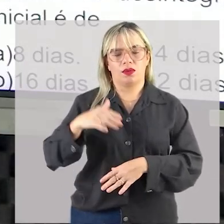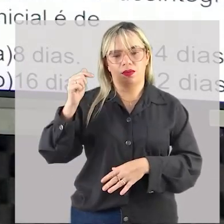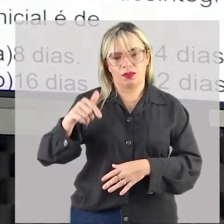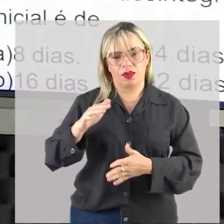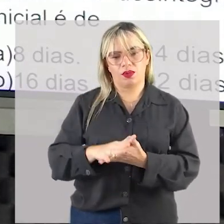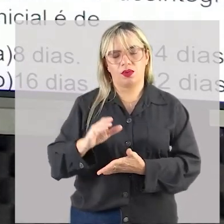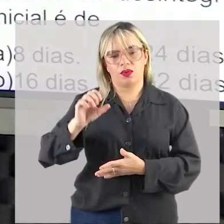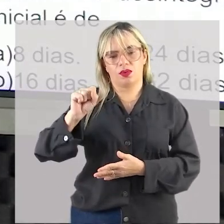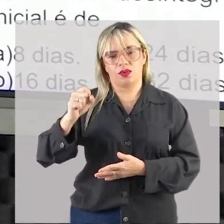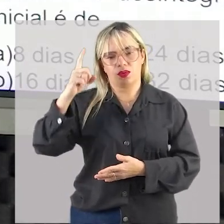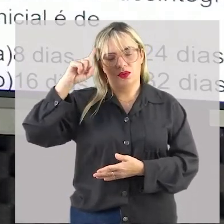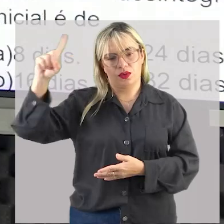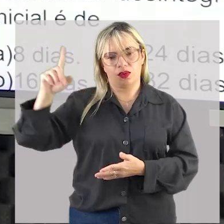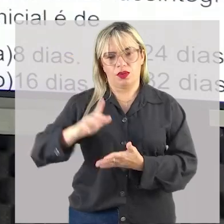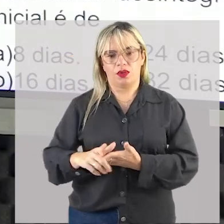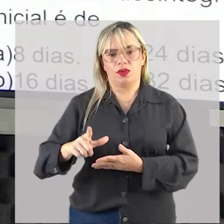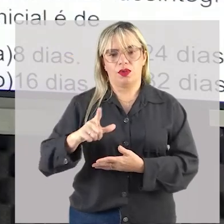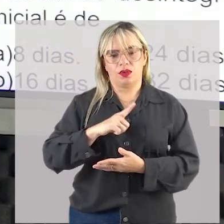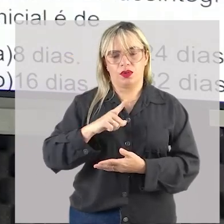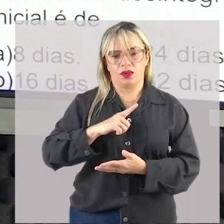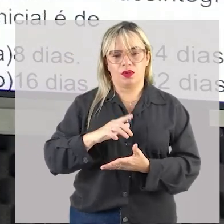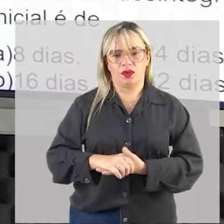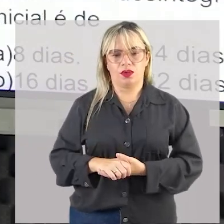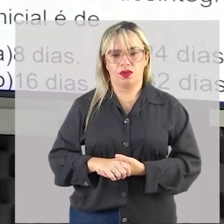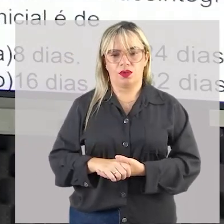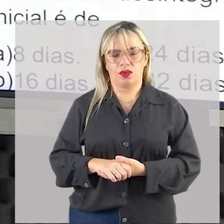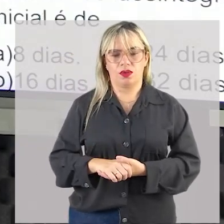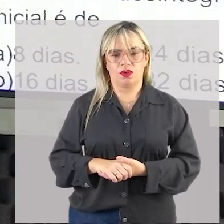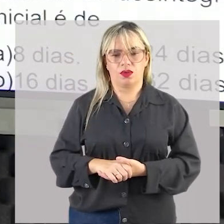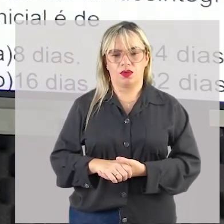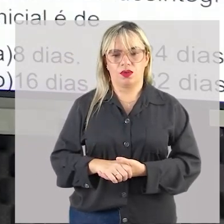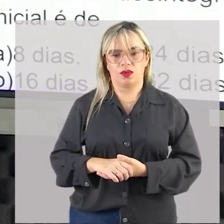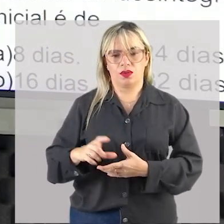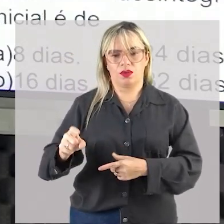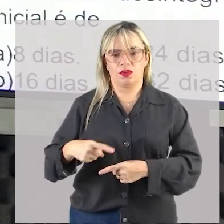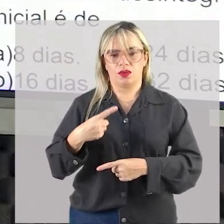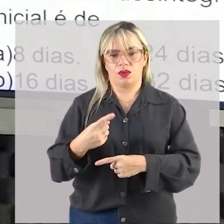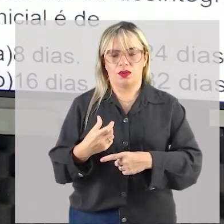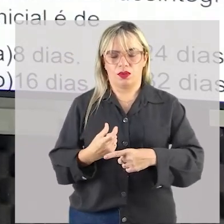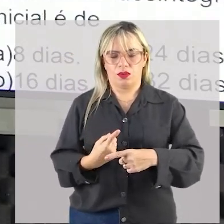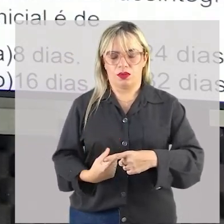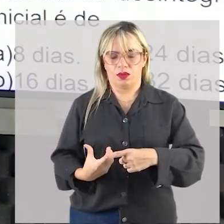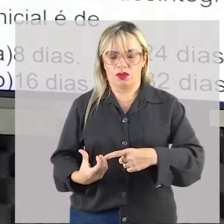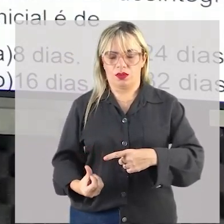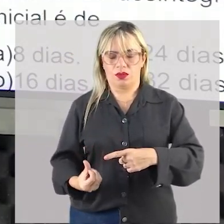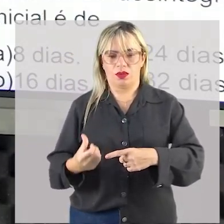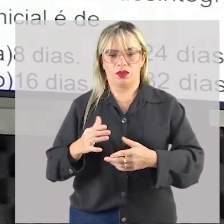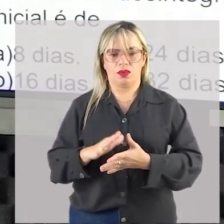Eu vou passar por mais 8 dias. Ah, vou passar por mais 8 dias, eu vou ter um 16avos.